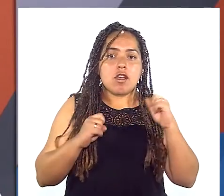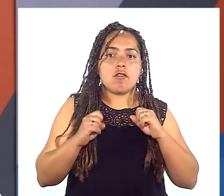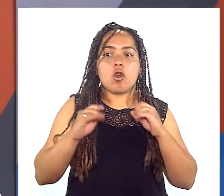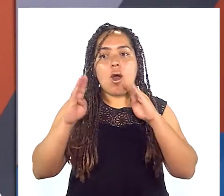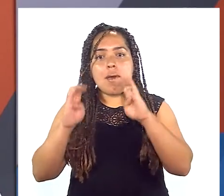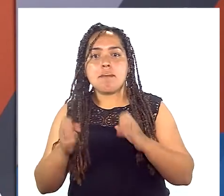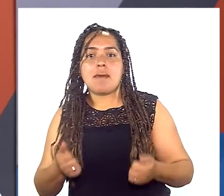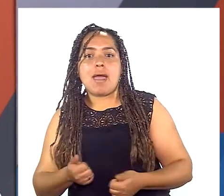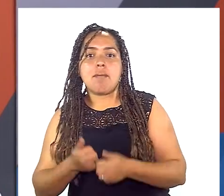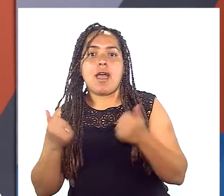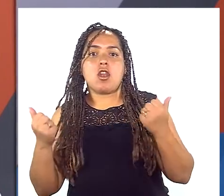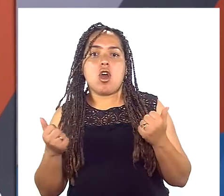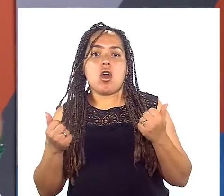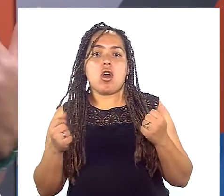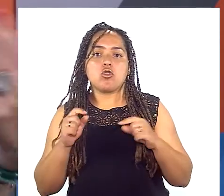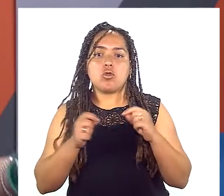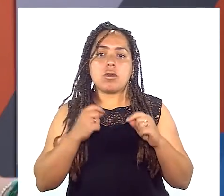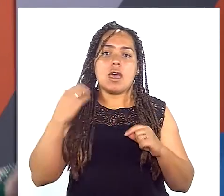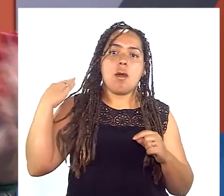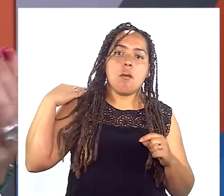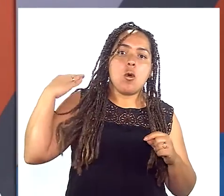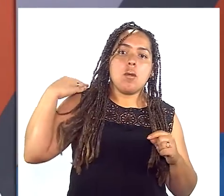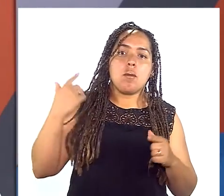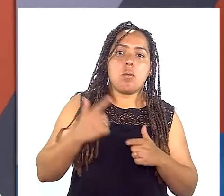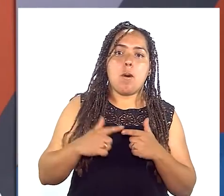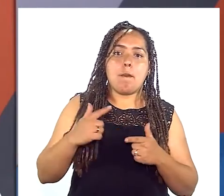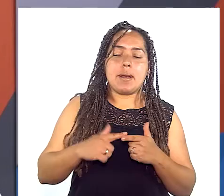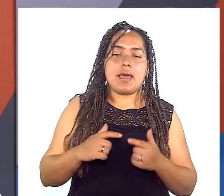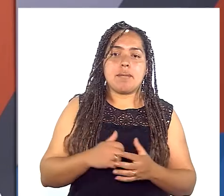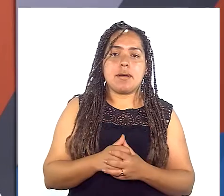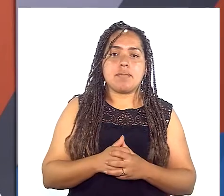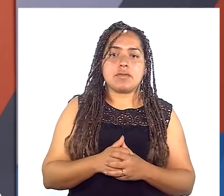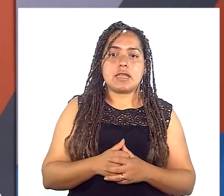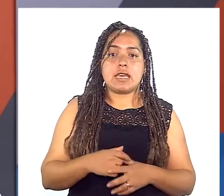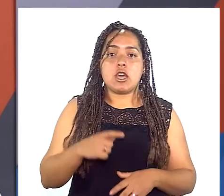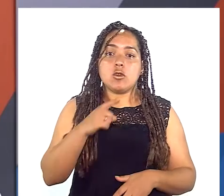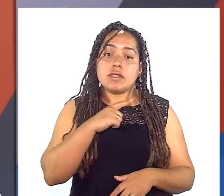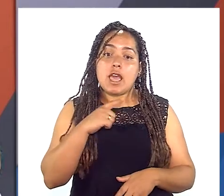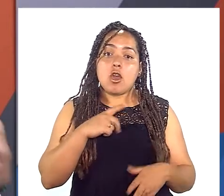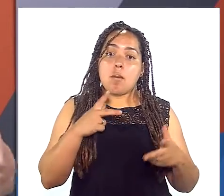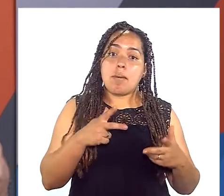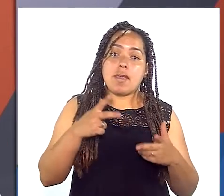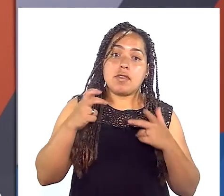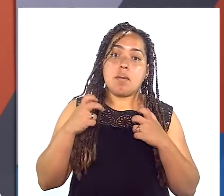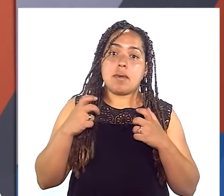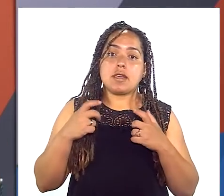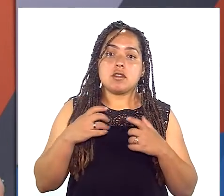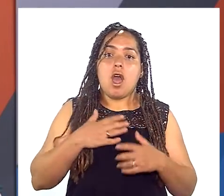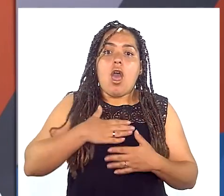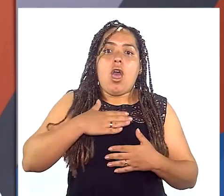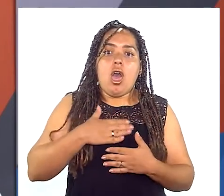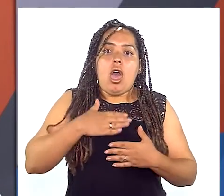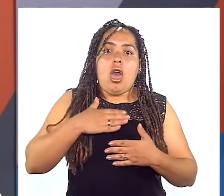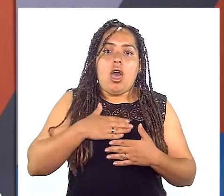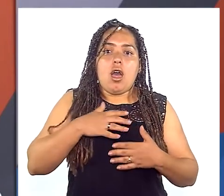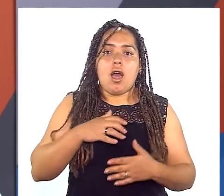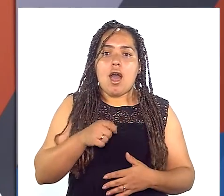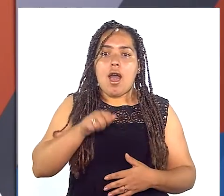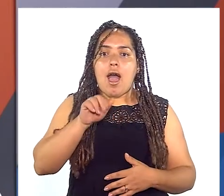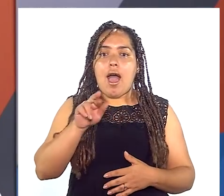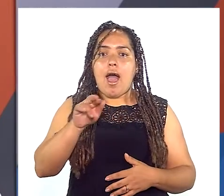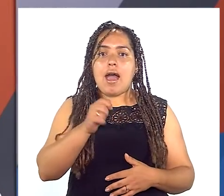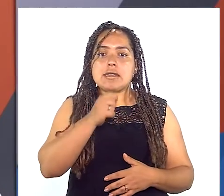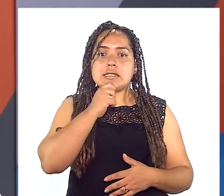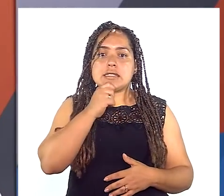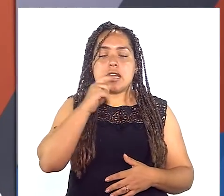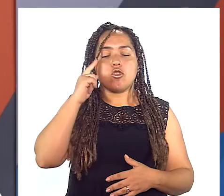Não prejudicaria ou o benefício é muito maior do que a parte pulmonar e respiratória, que a criança, eu tenho